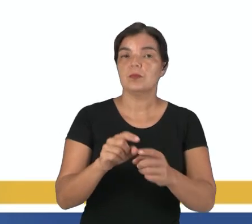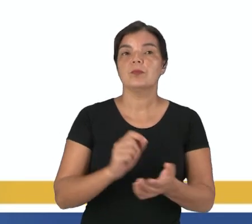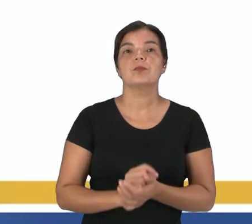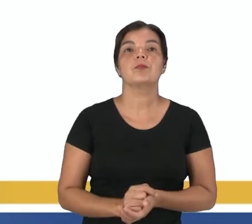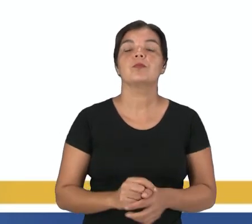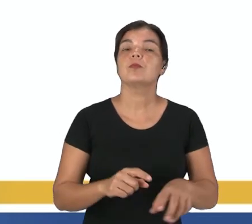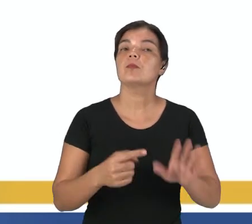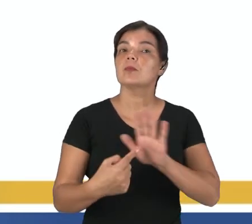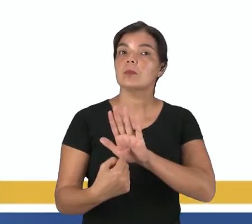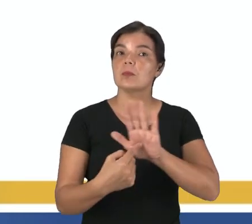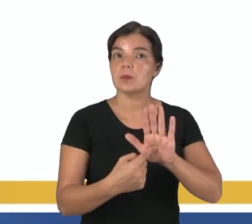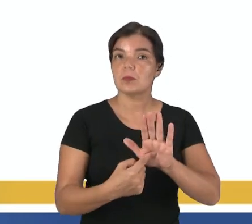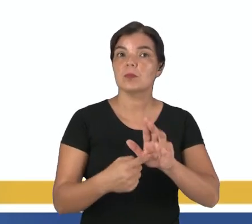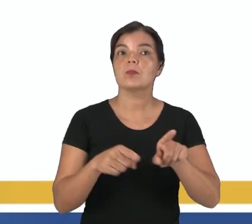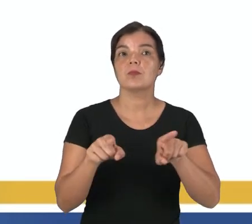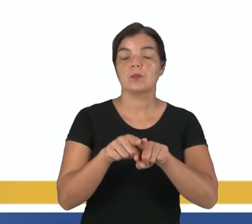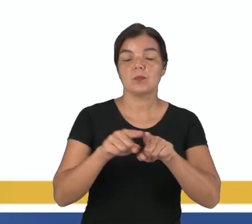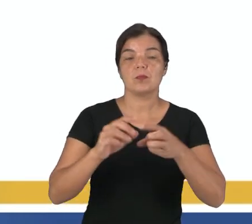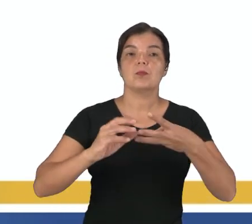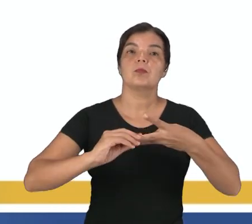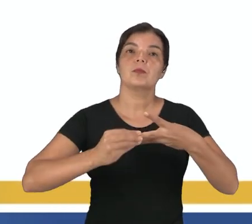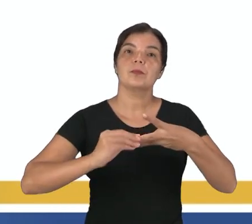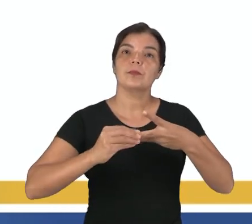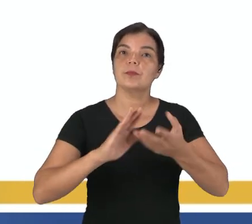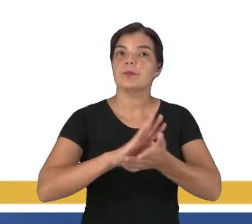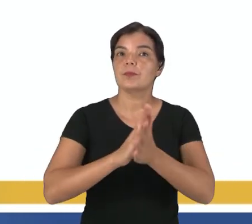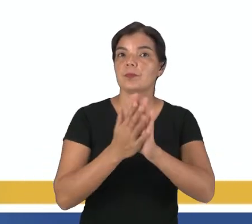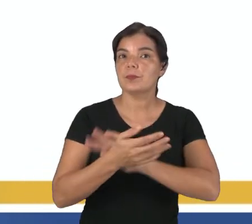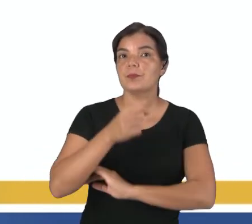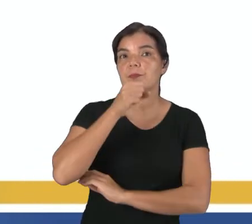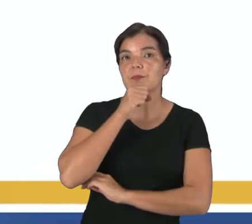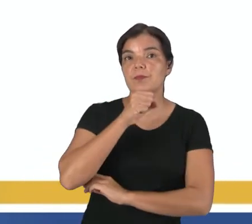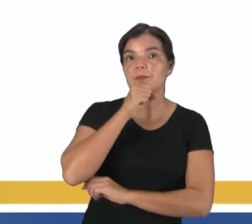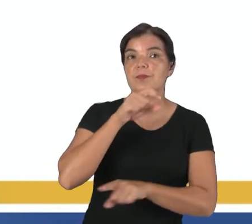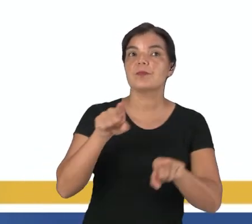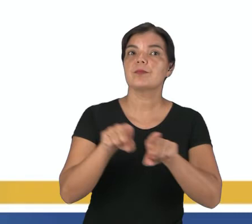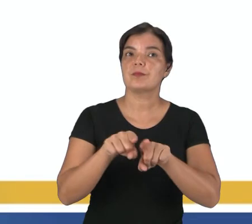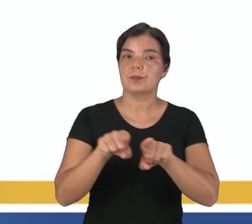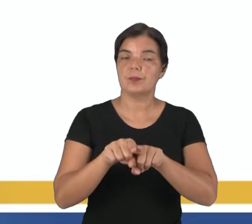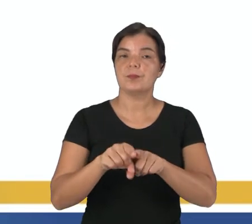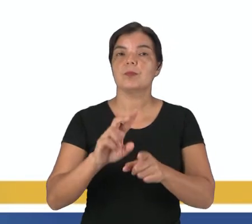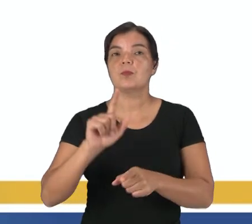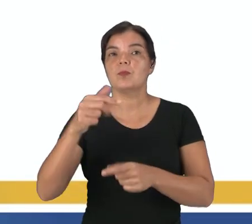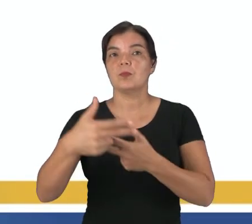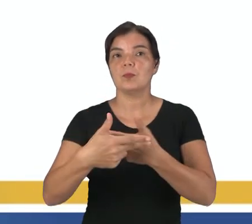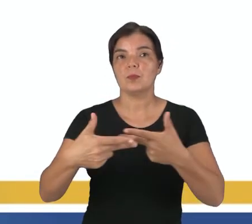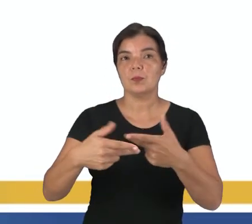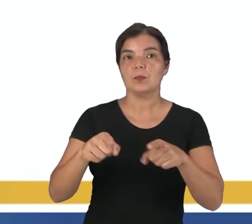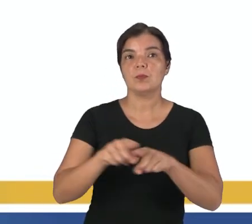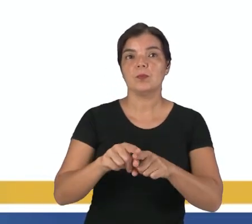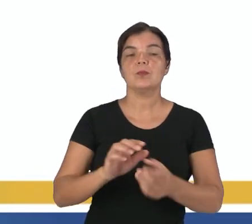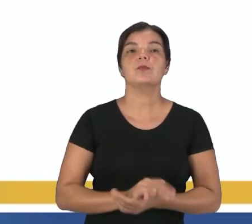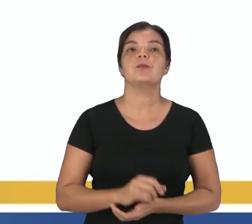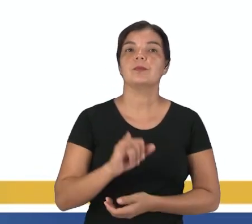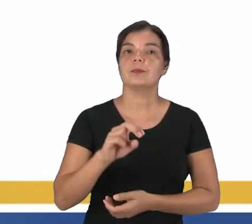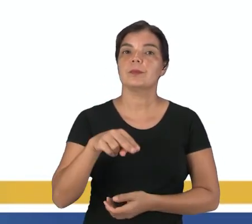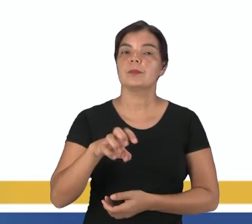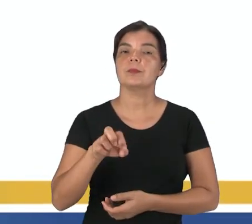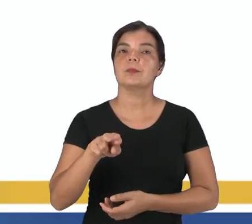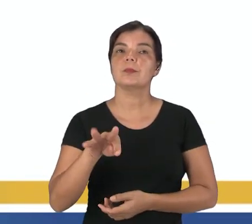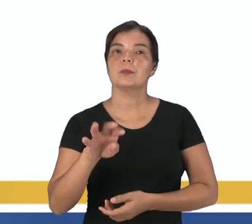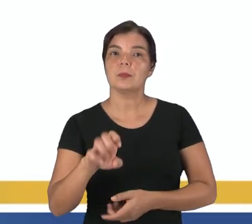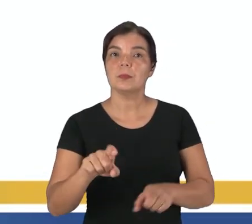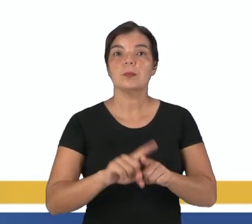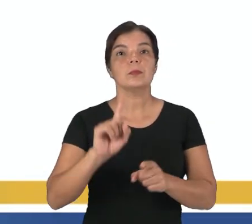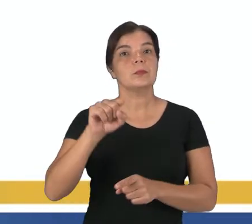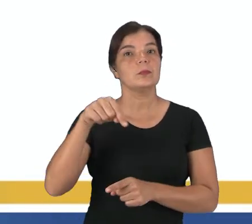Esse macrófago, ele fagocita essas células danificadas, envelhecidas, além de restos celulares, agentes estranhos e partículas